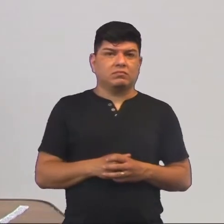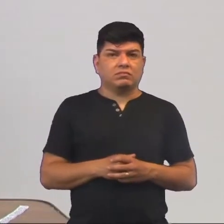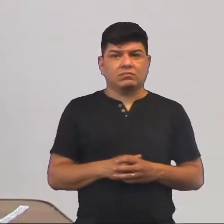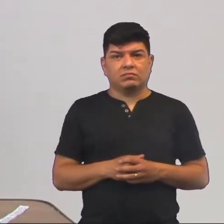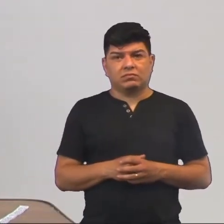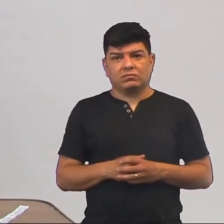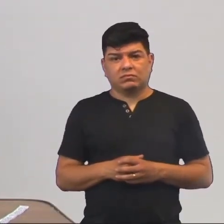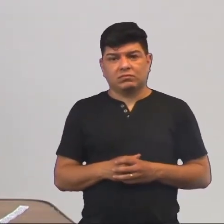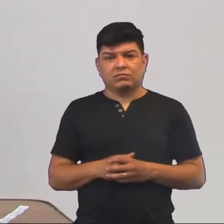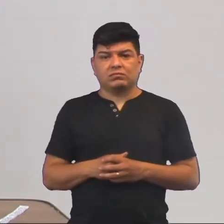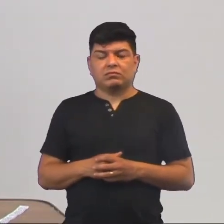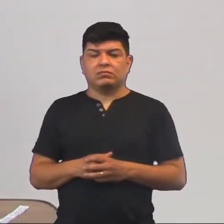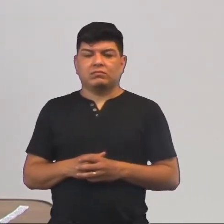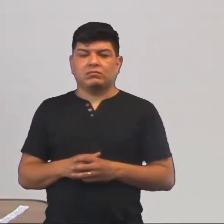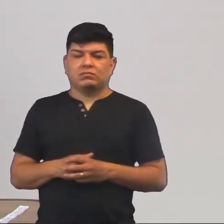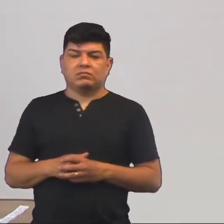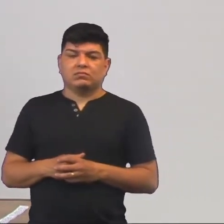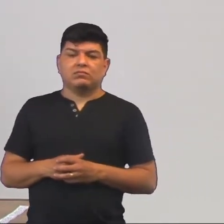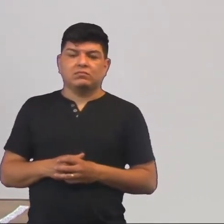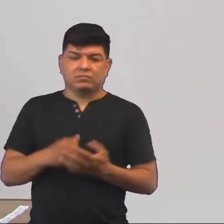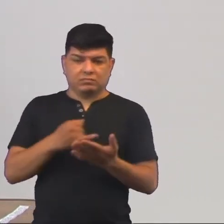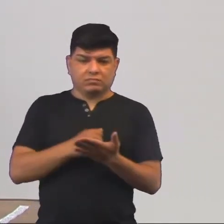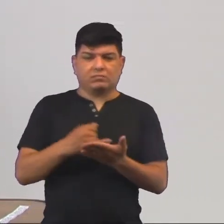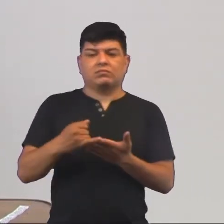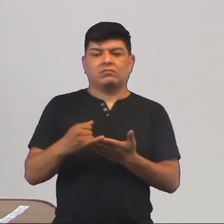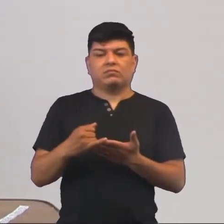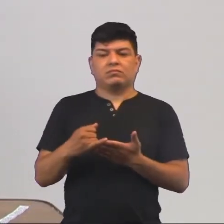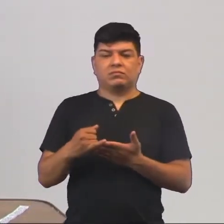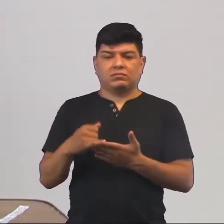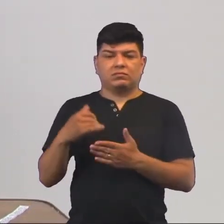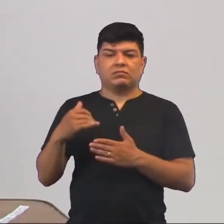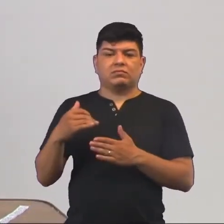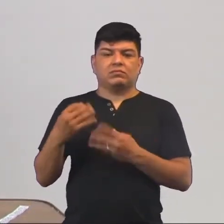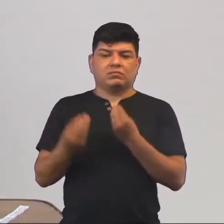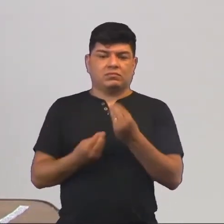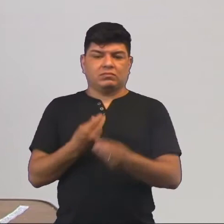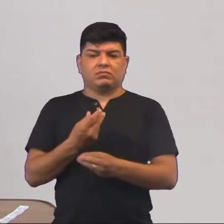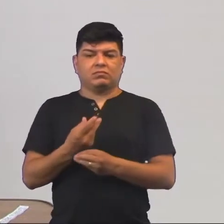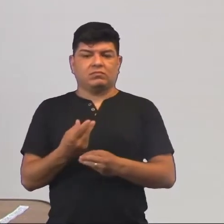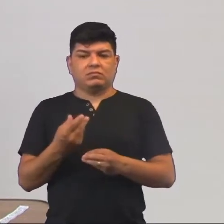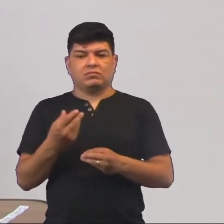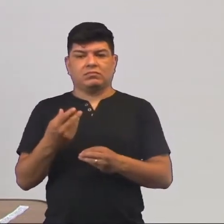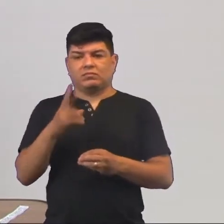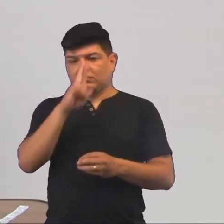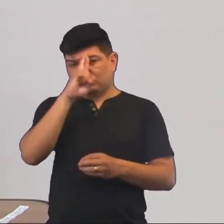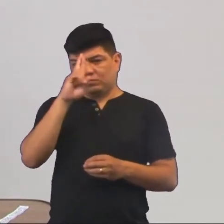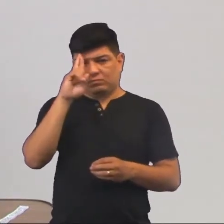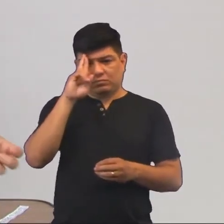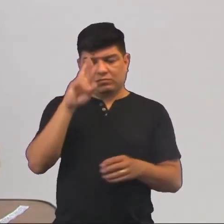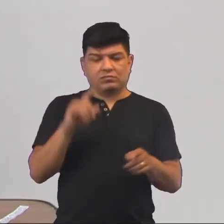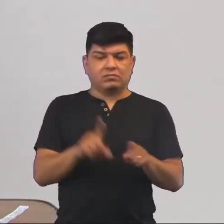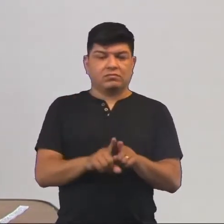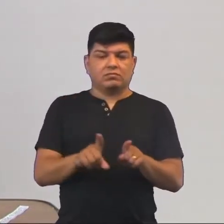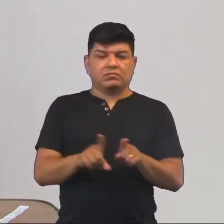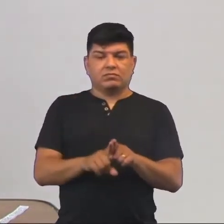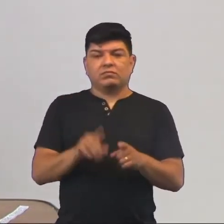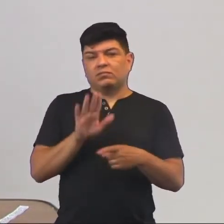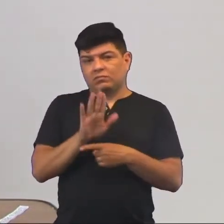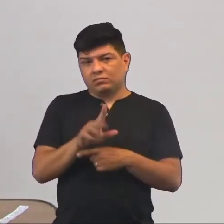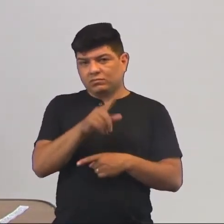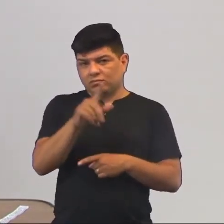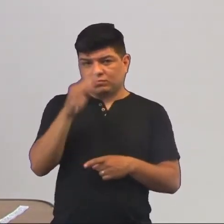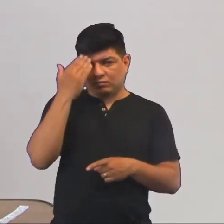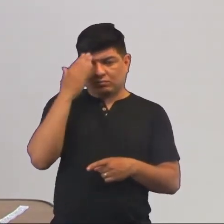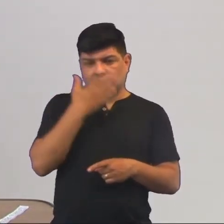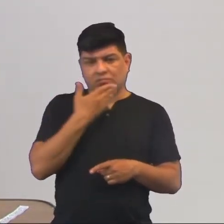Lembra as partes que ele está organizado? Tem a introdução, como atuam as vacinas, a história da vacina. Então, ajudou para